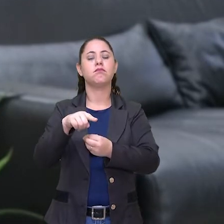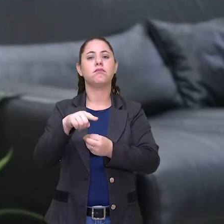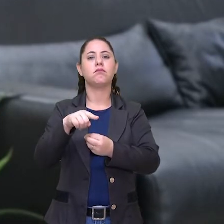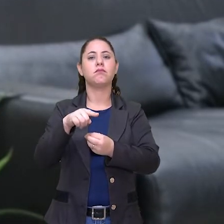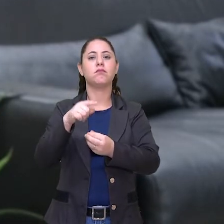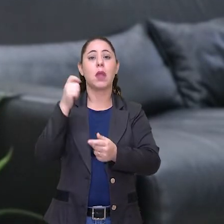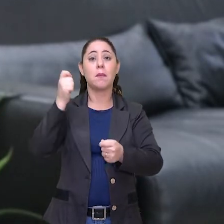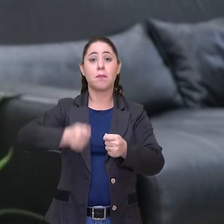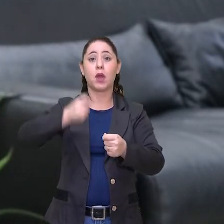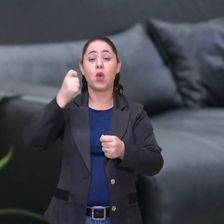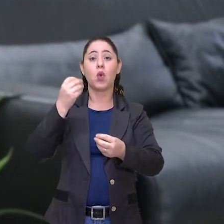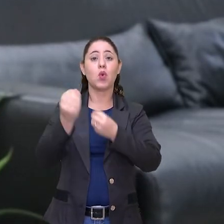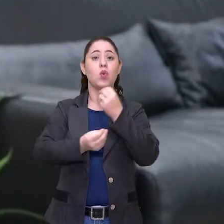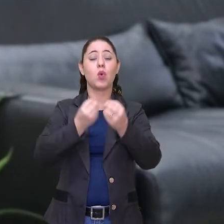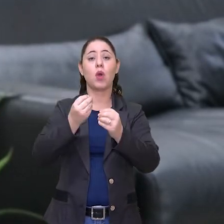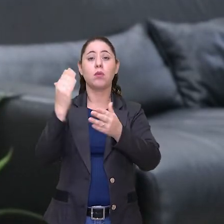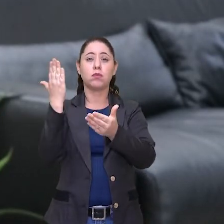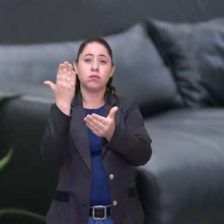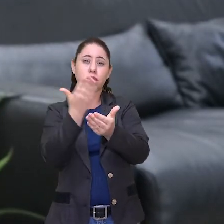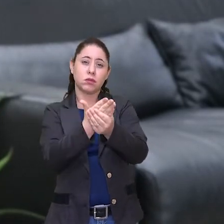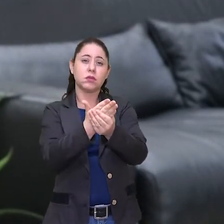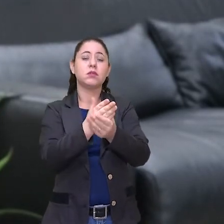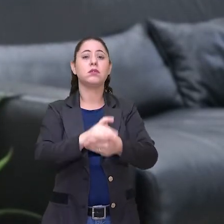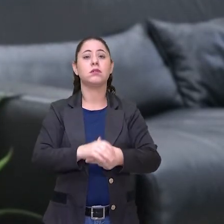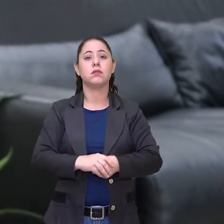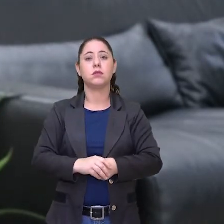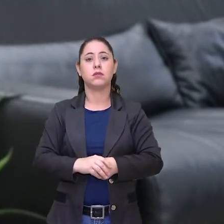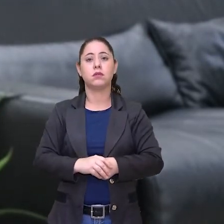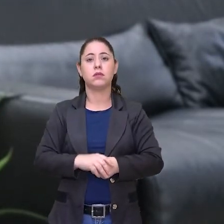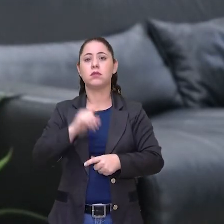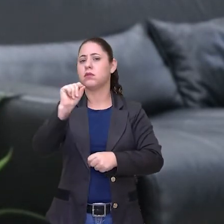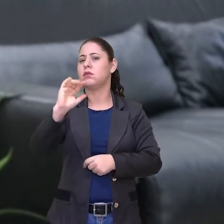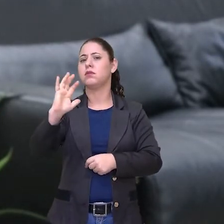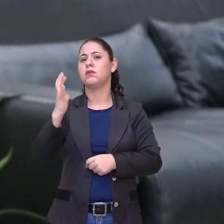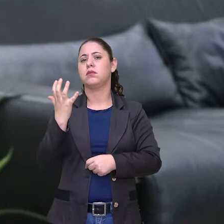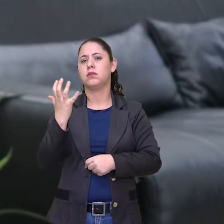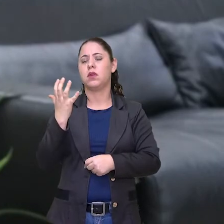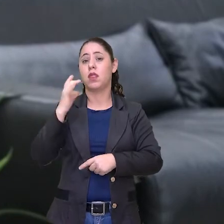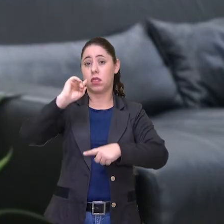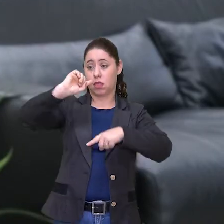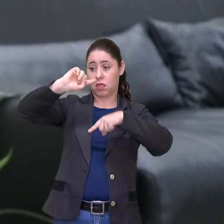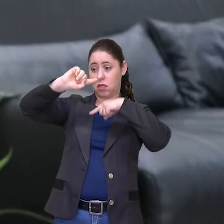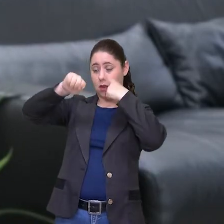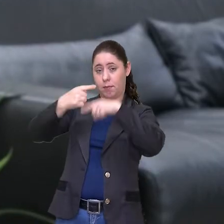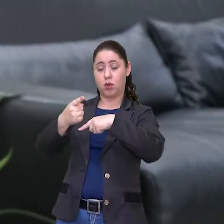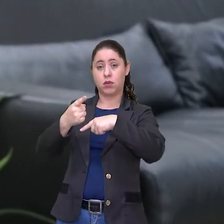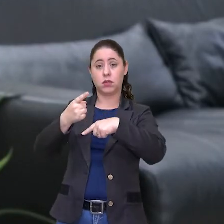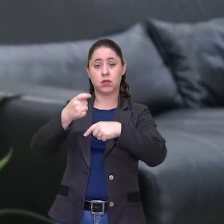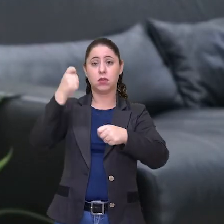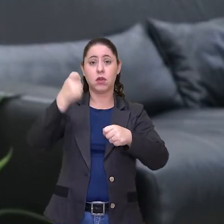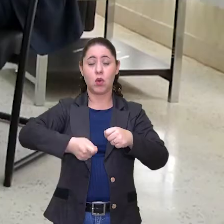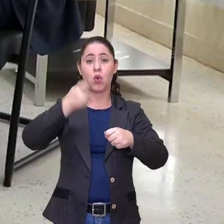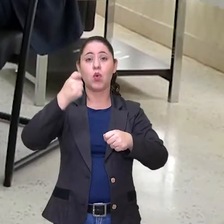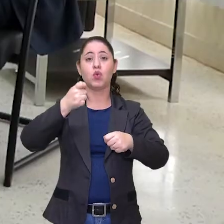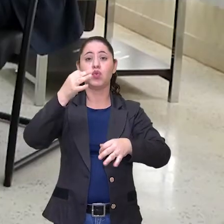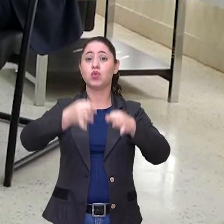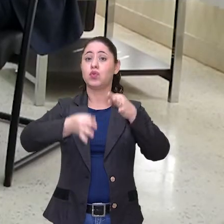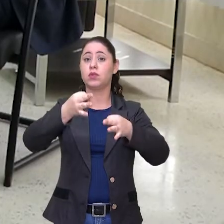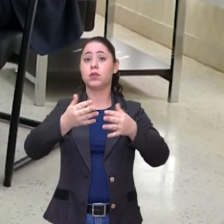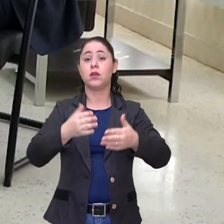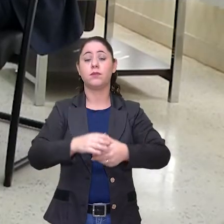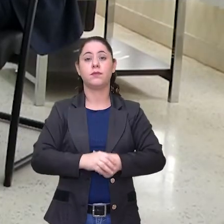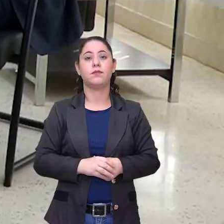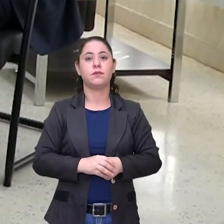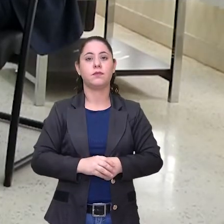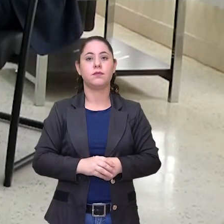como funcionam esses leilões, né? Como que é esse processo, o que acontece depois do